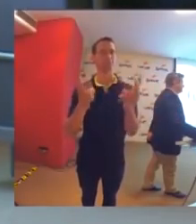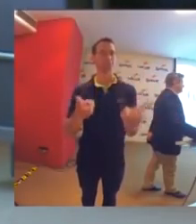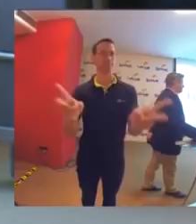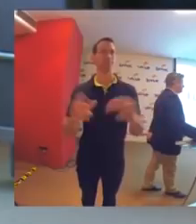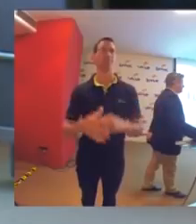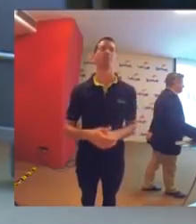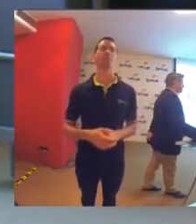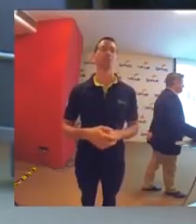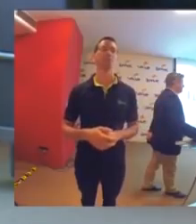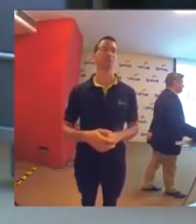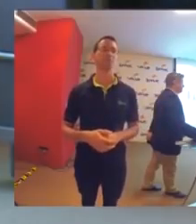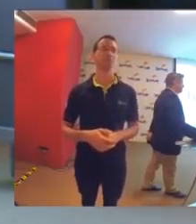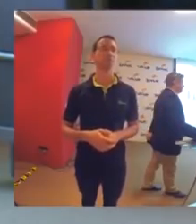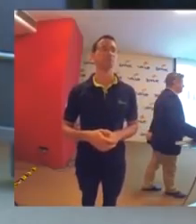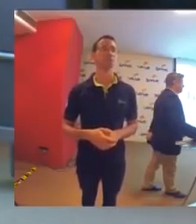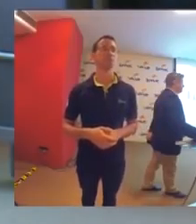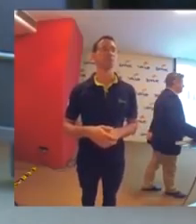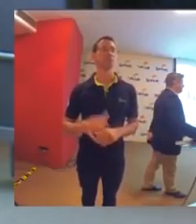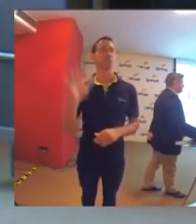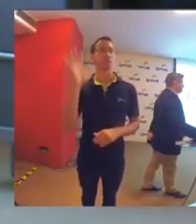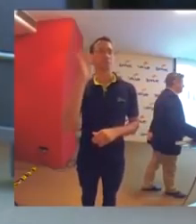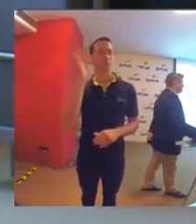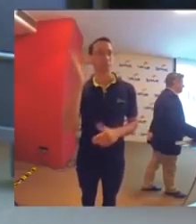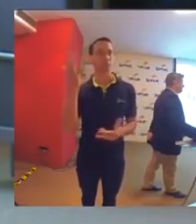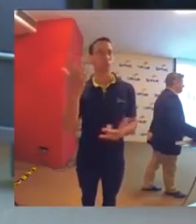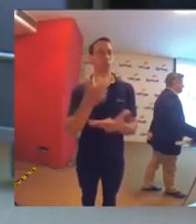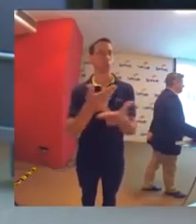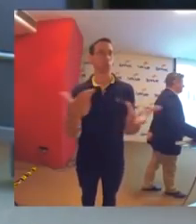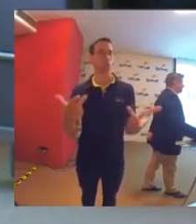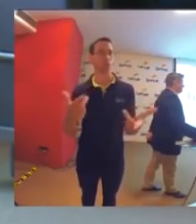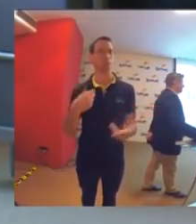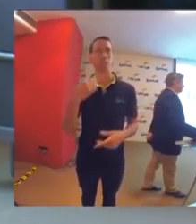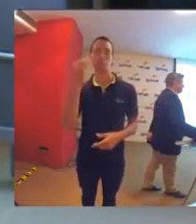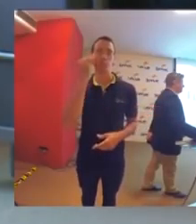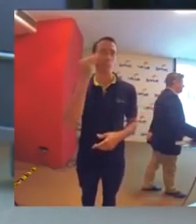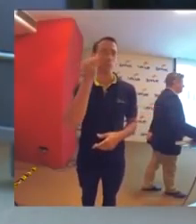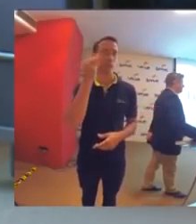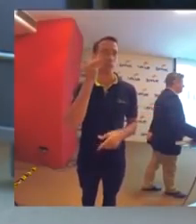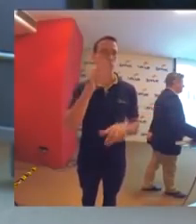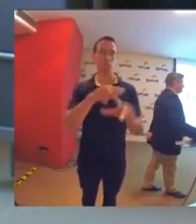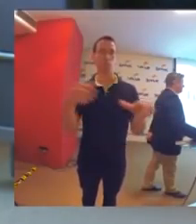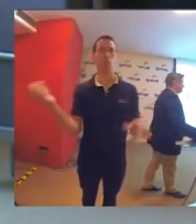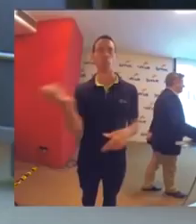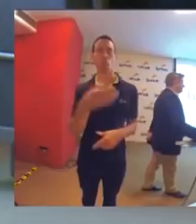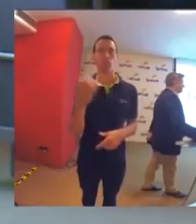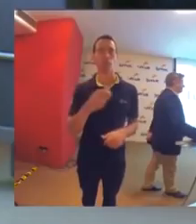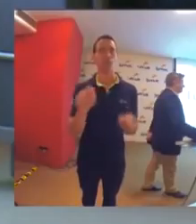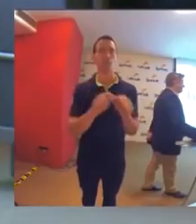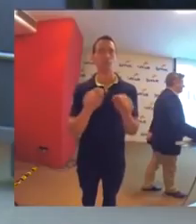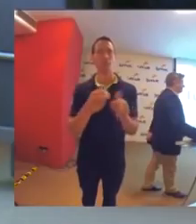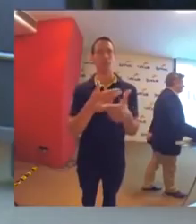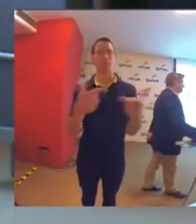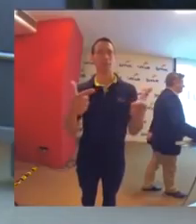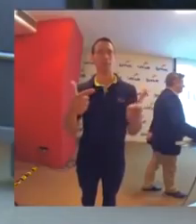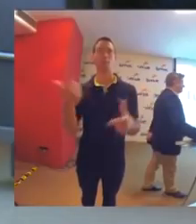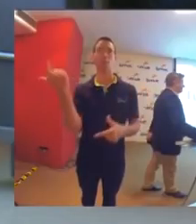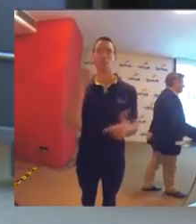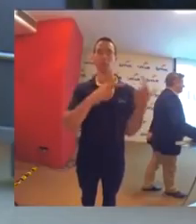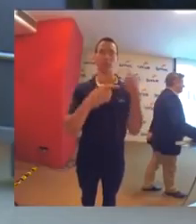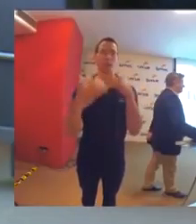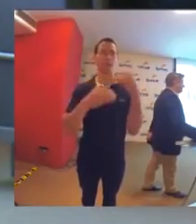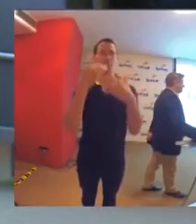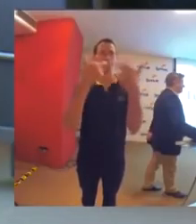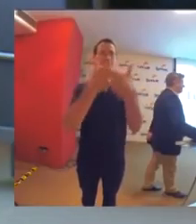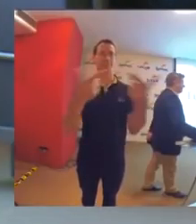vem refletindo e vem experimentando, né, novas formas de fazer para que a gente consiga cada vez mais essa coerência entre a